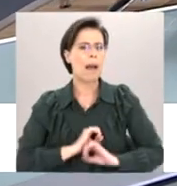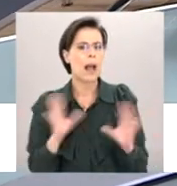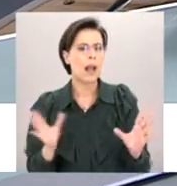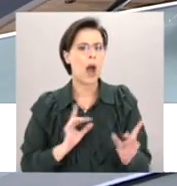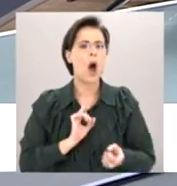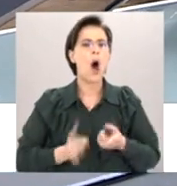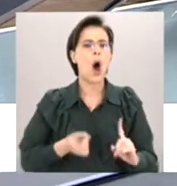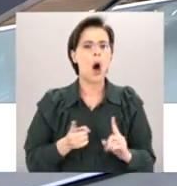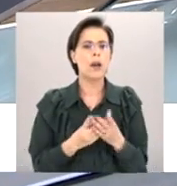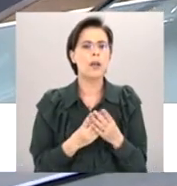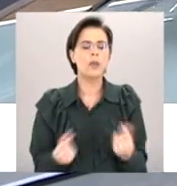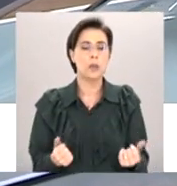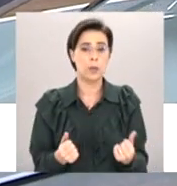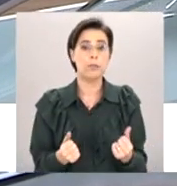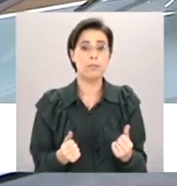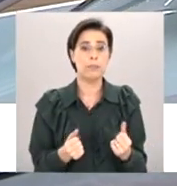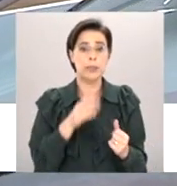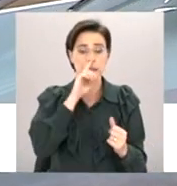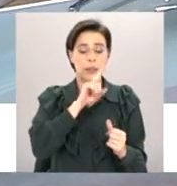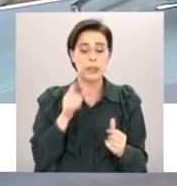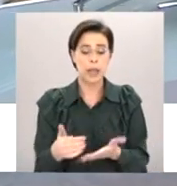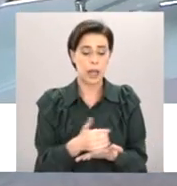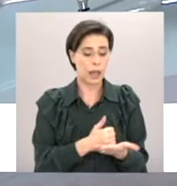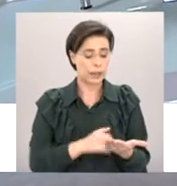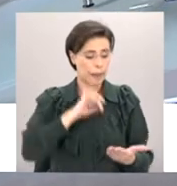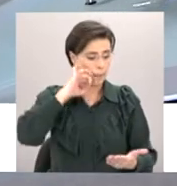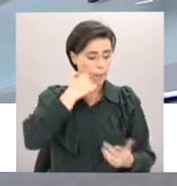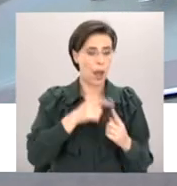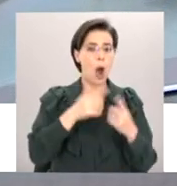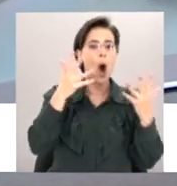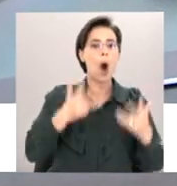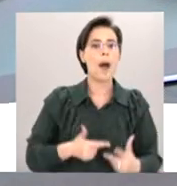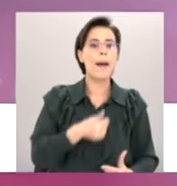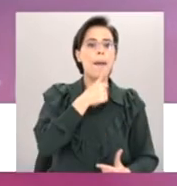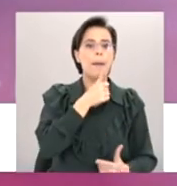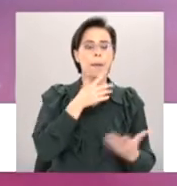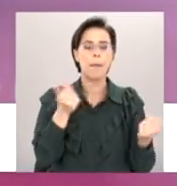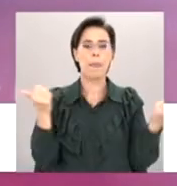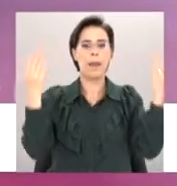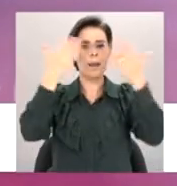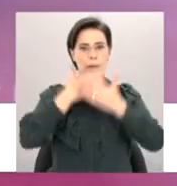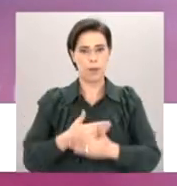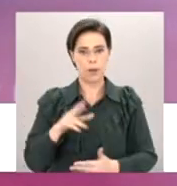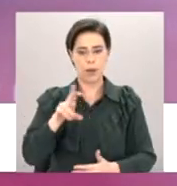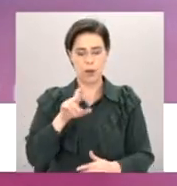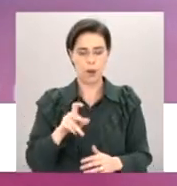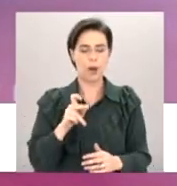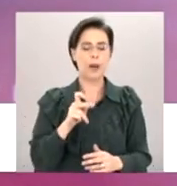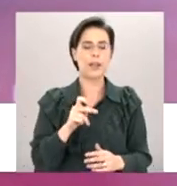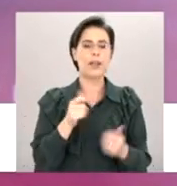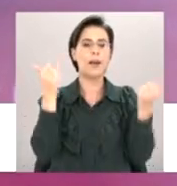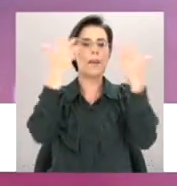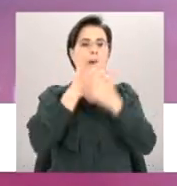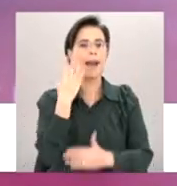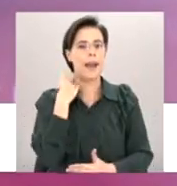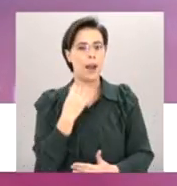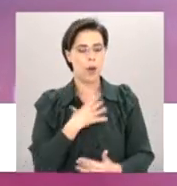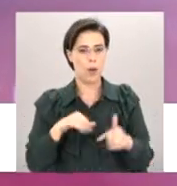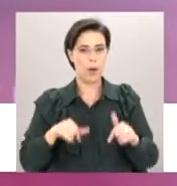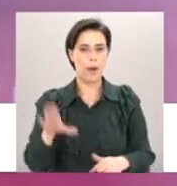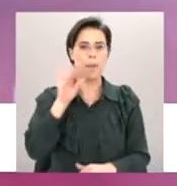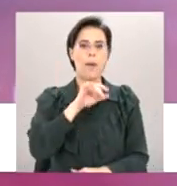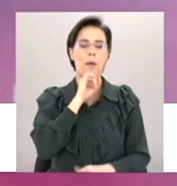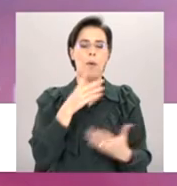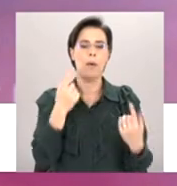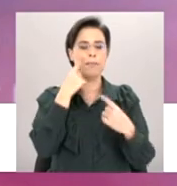Quais são as soluções para a perda da receita orçamental o Barbosa boneca do Martins não gostar aqui ter